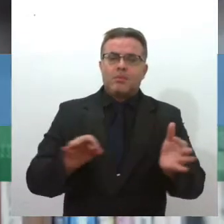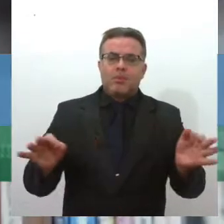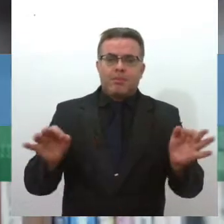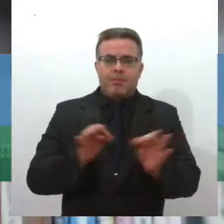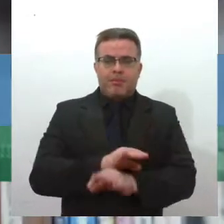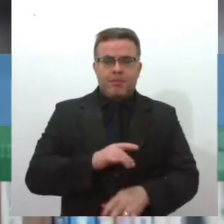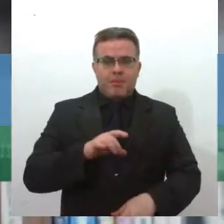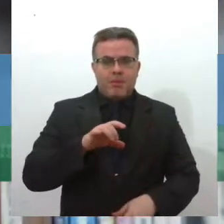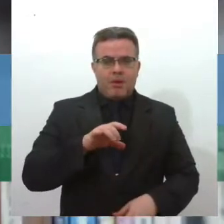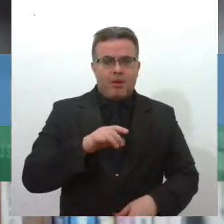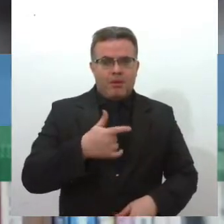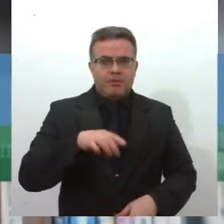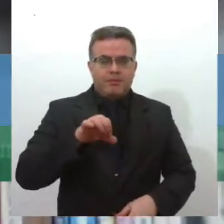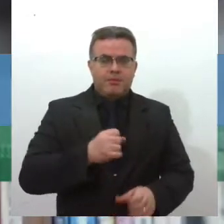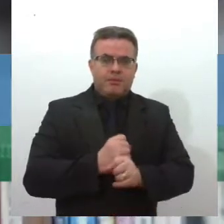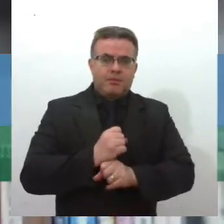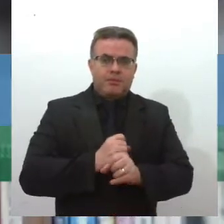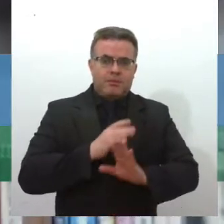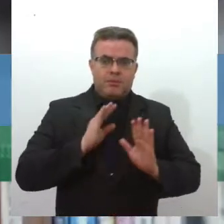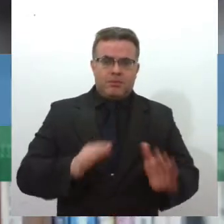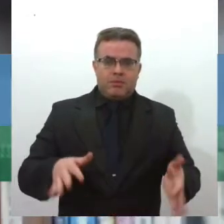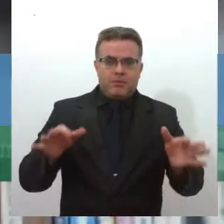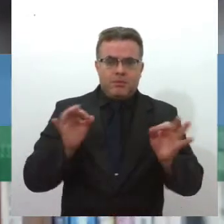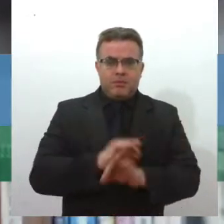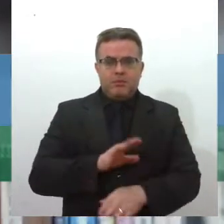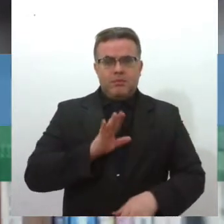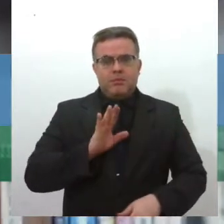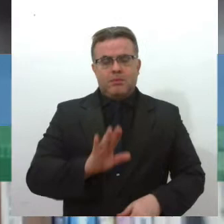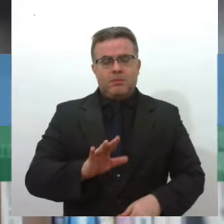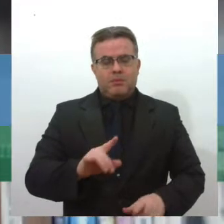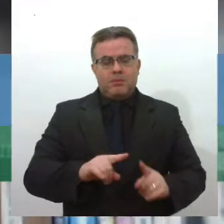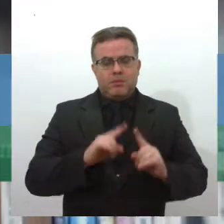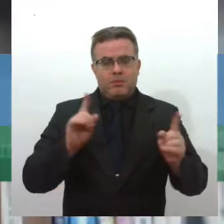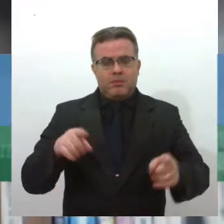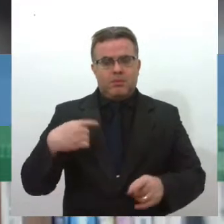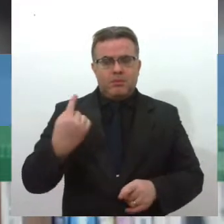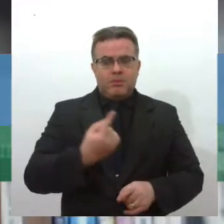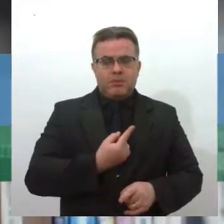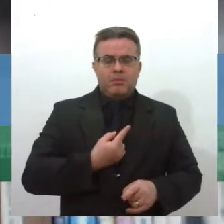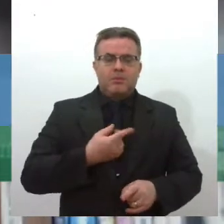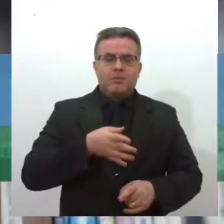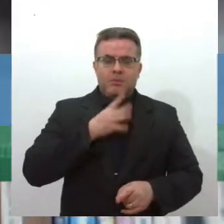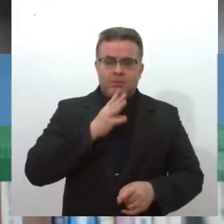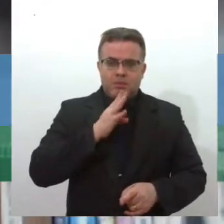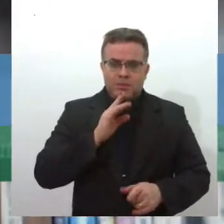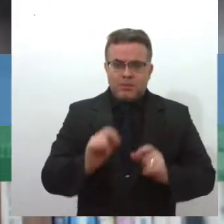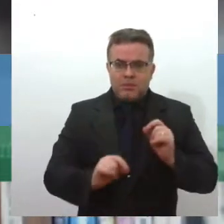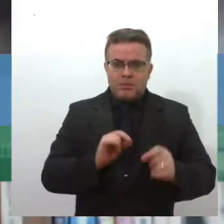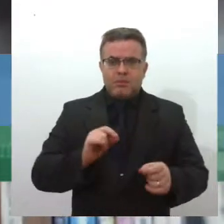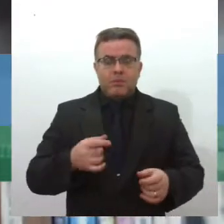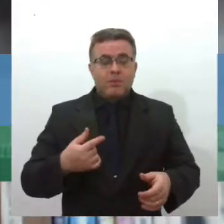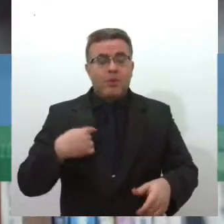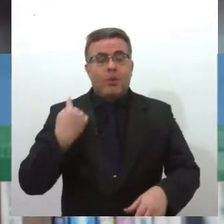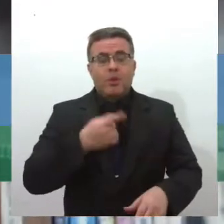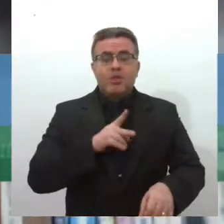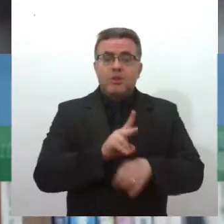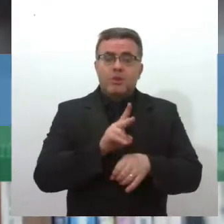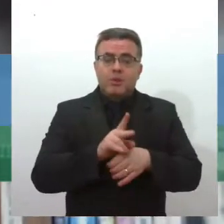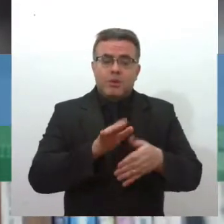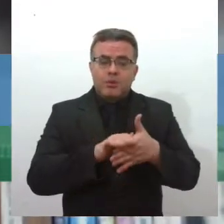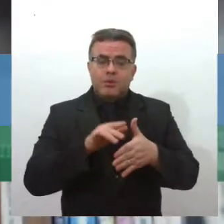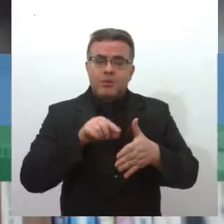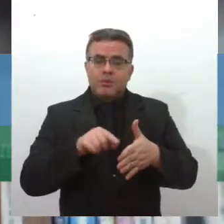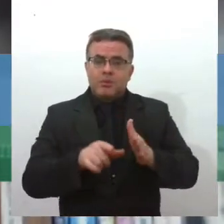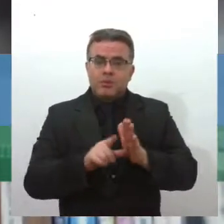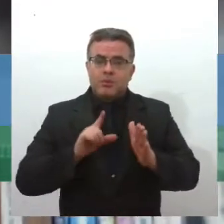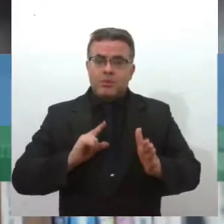anos, sim. Mas na medicina já se diz, quando você trata de uma doença, é necessário que você